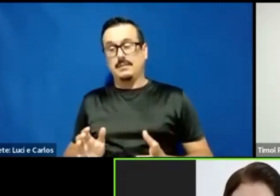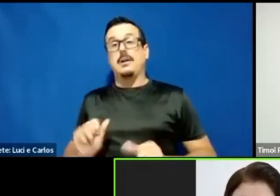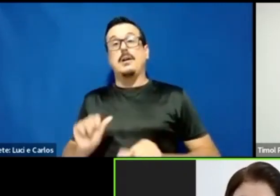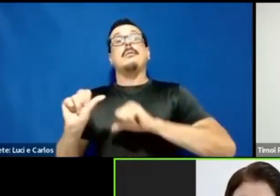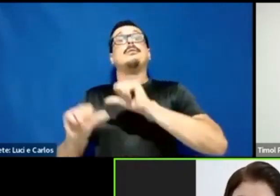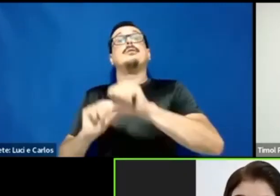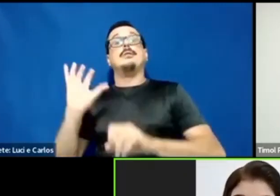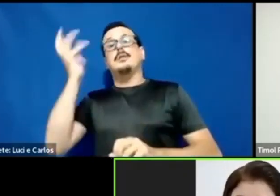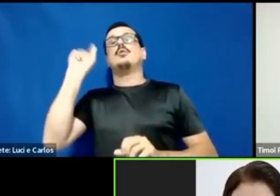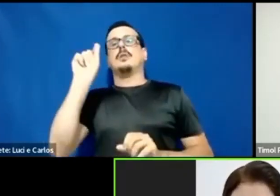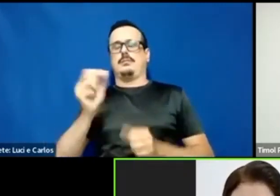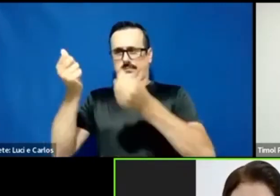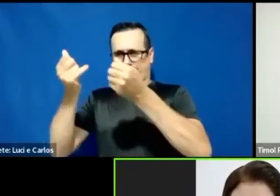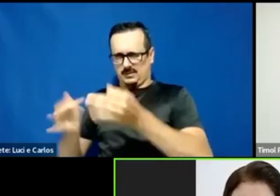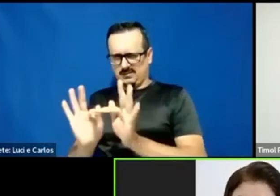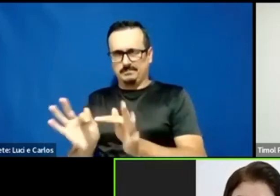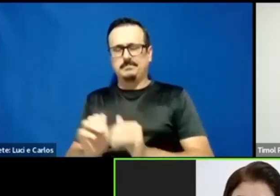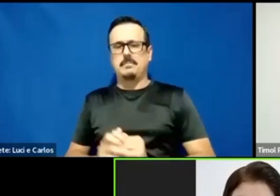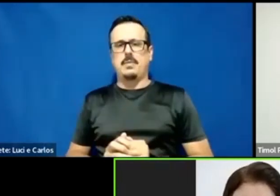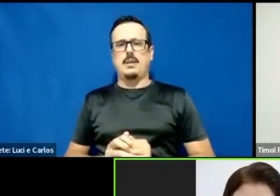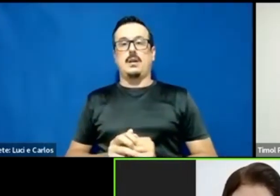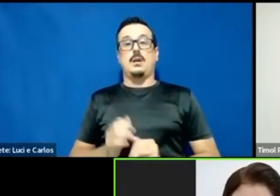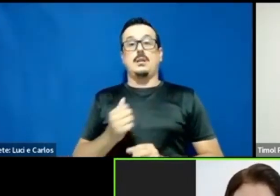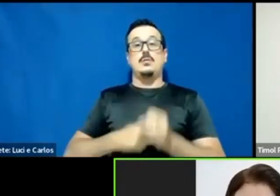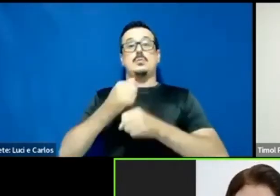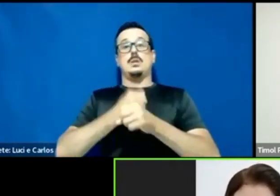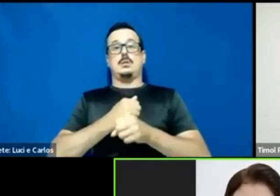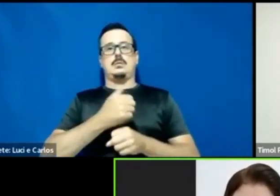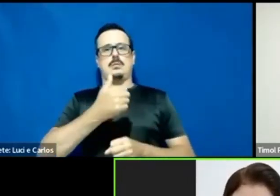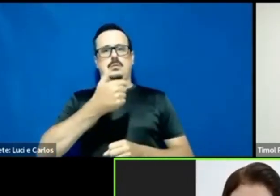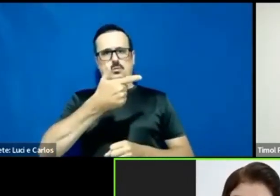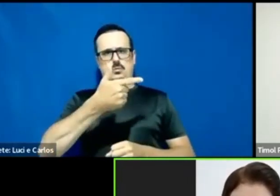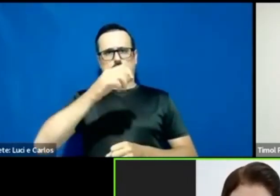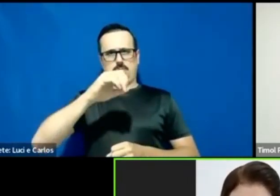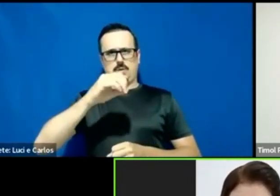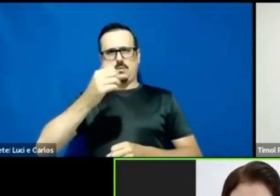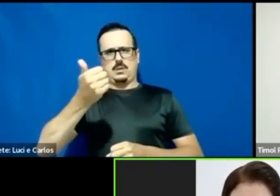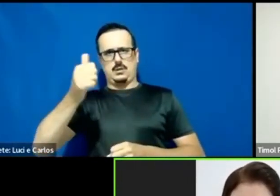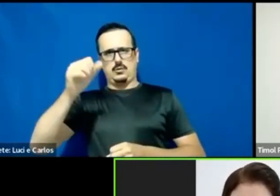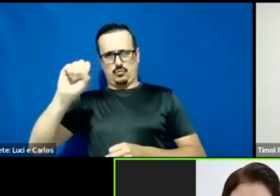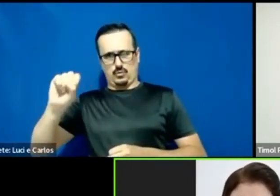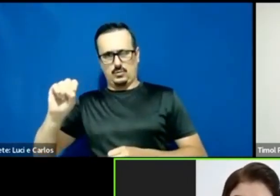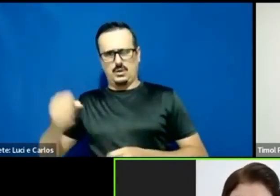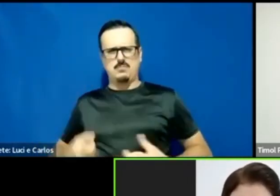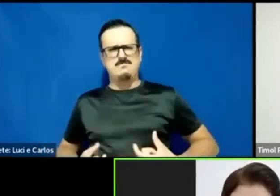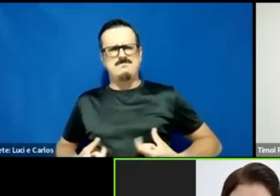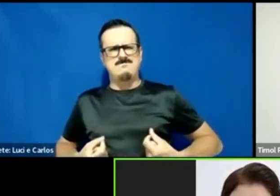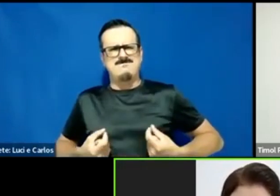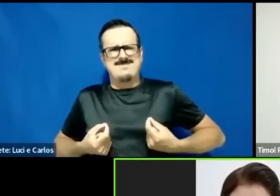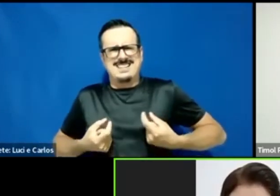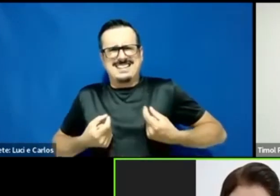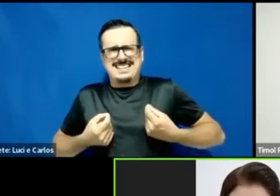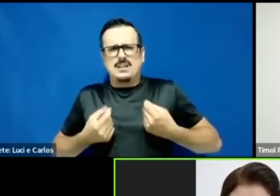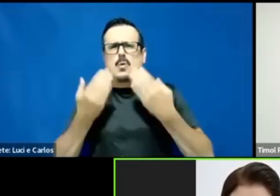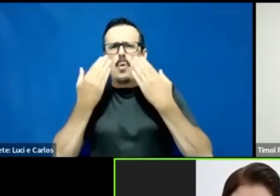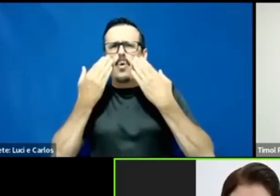Então, em 2018, eu recebi o primeiro diagnóstico de câncer facial e passei por uma